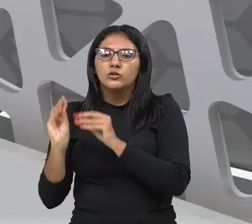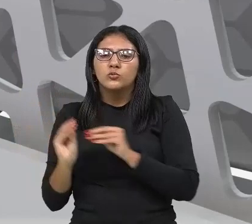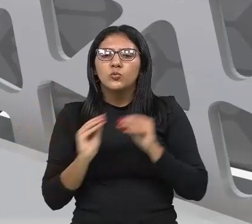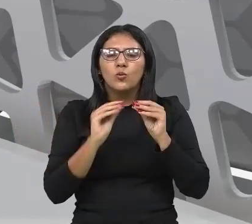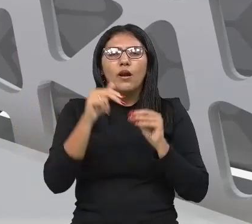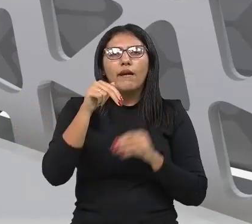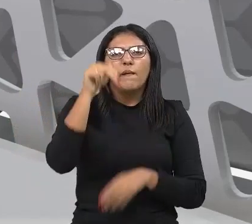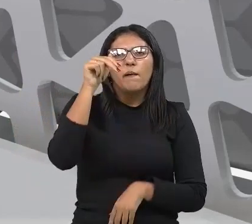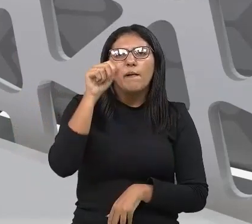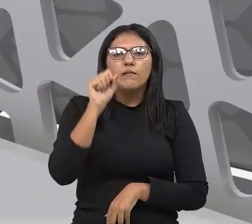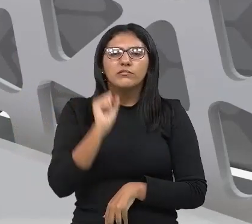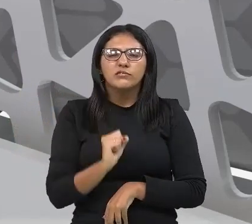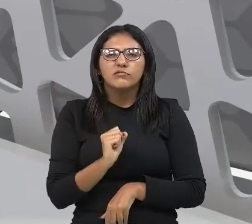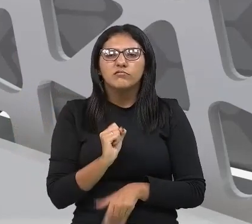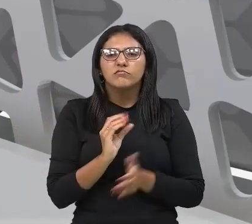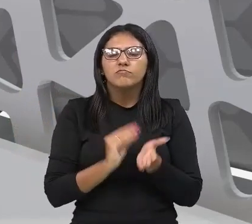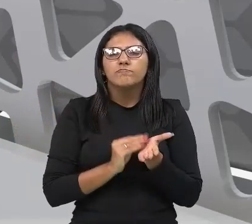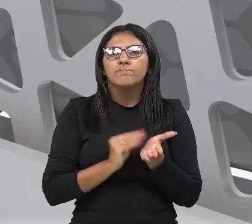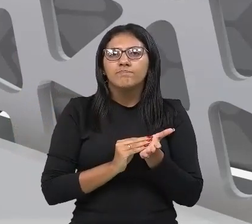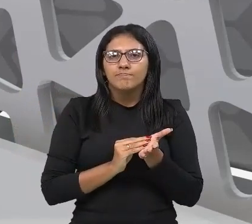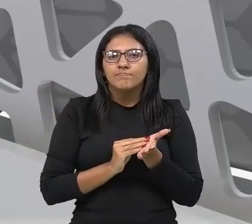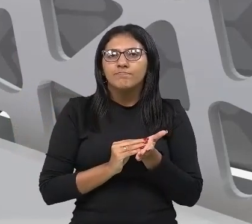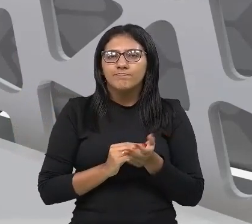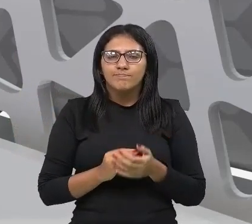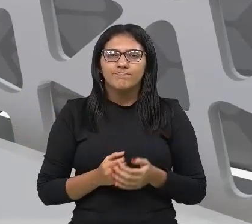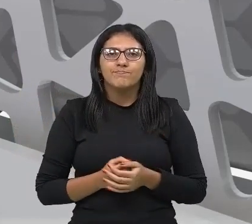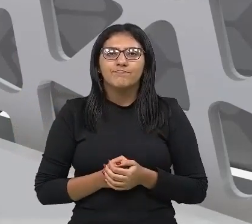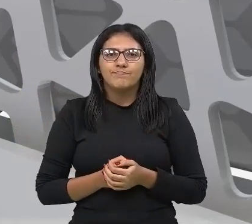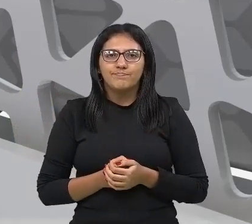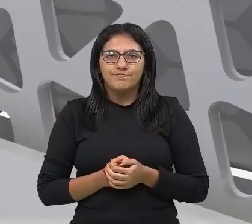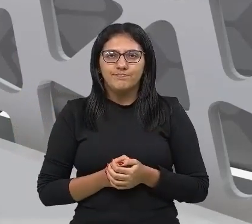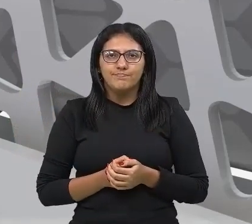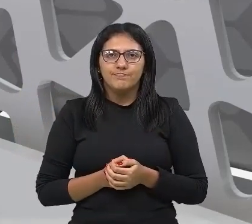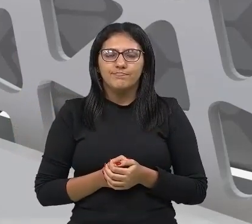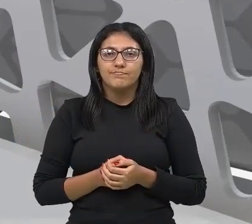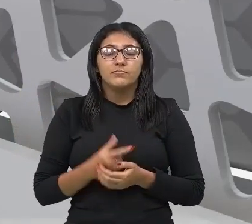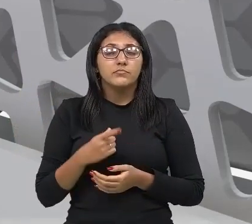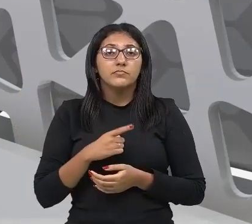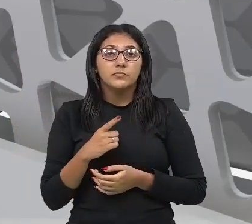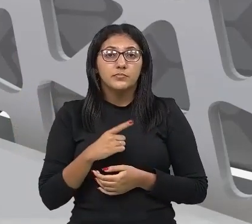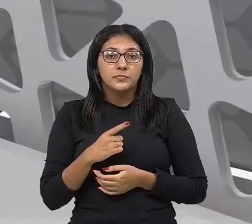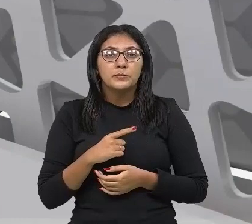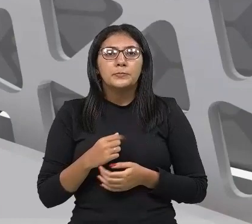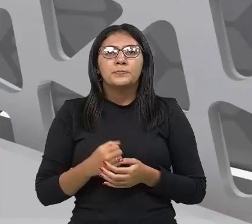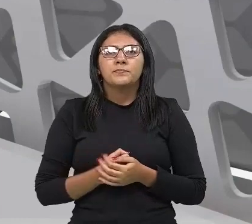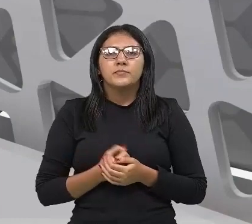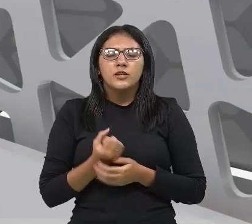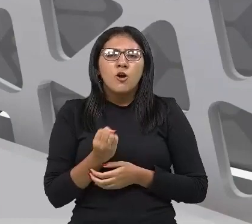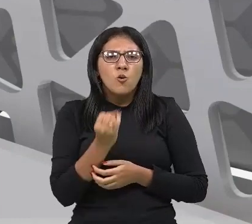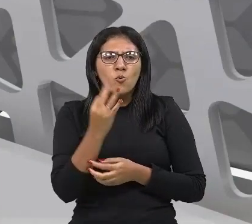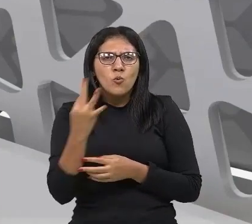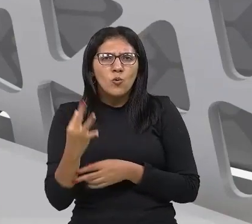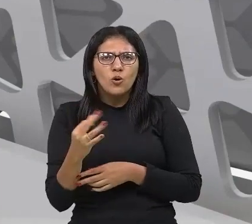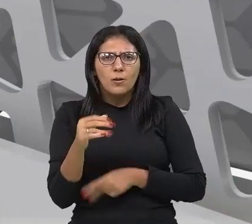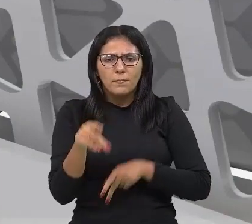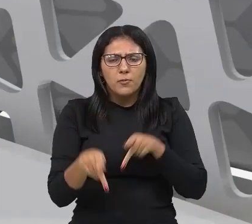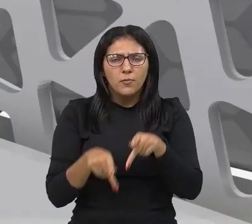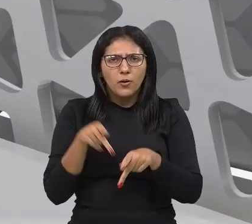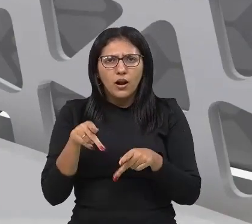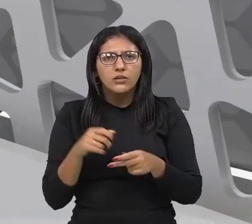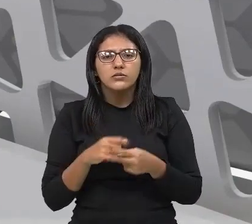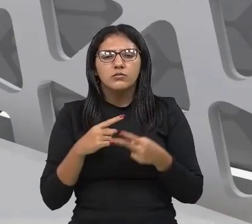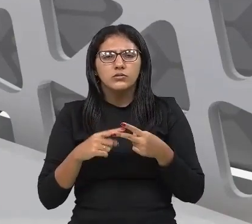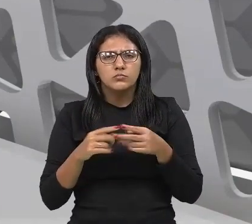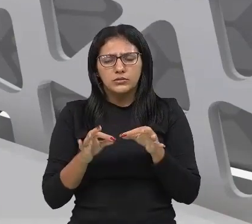vão ser bem menor, tá? Dado a parte aí da quantidade de pessoas e da área do